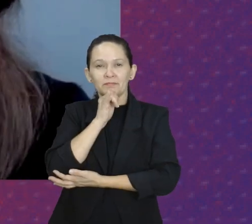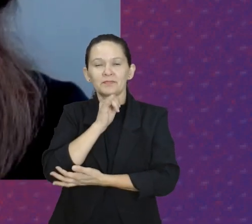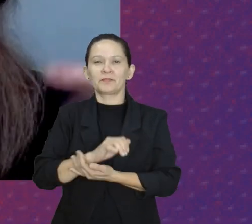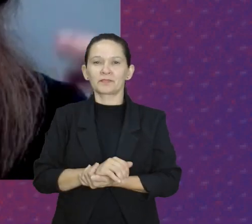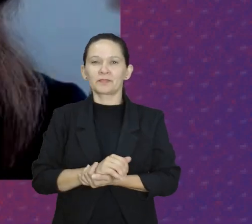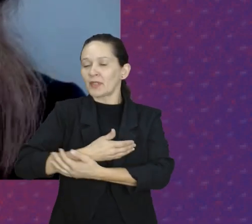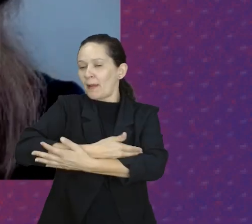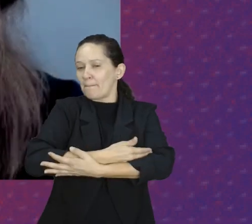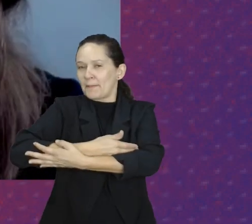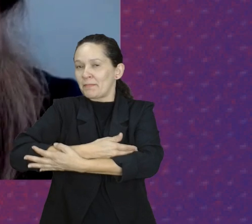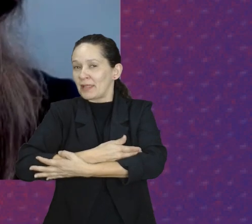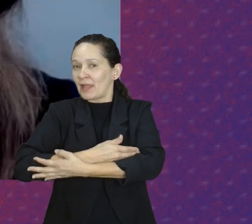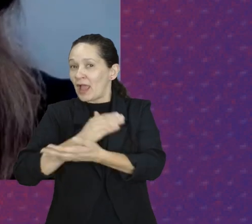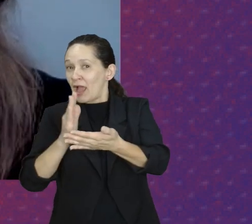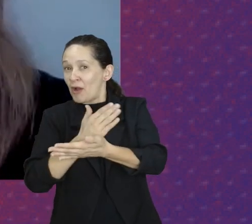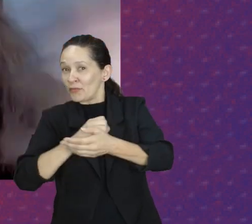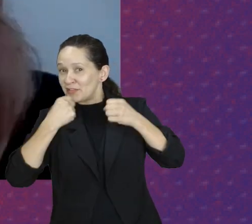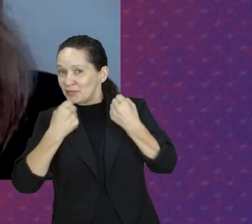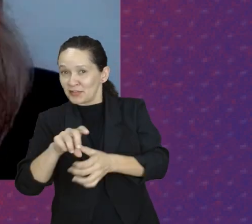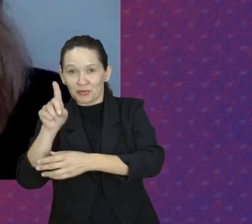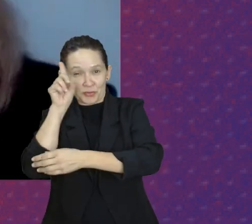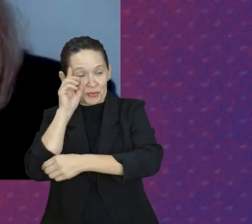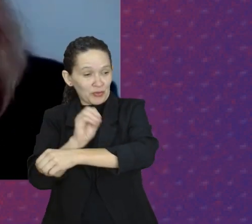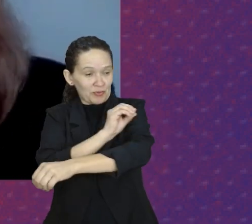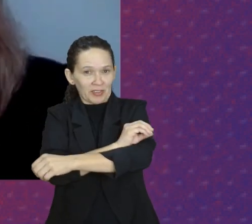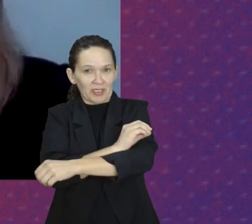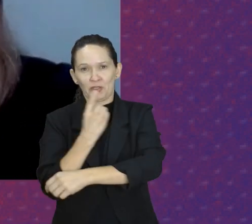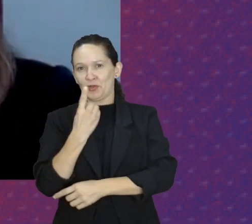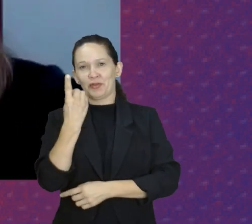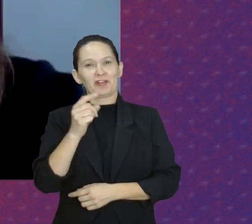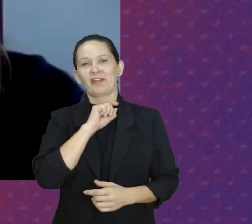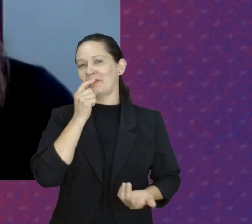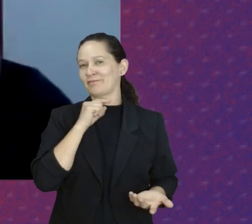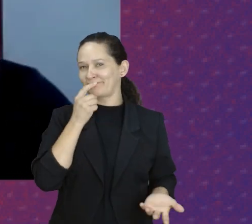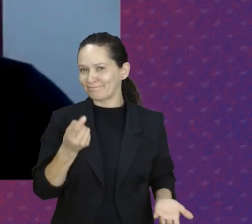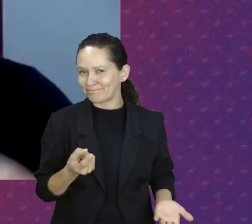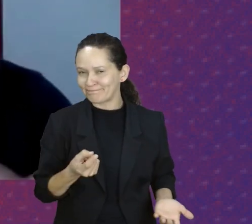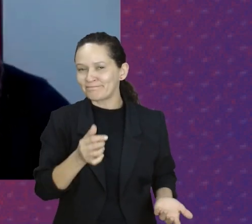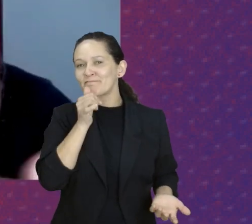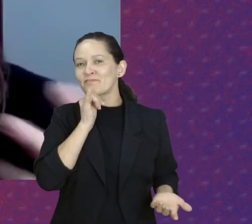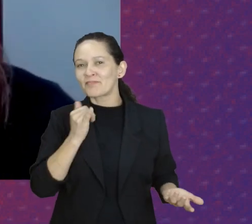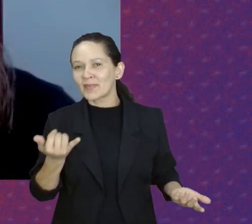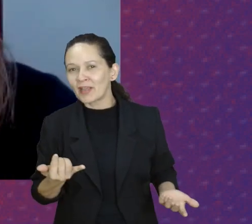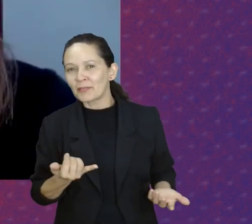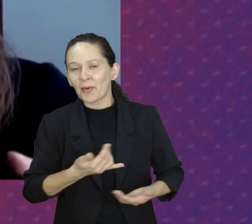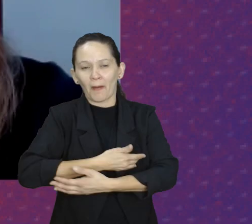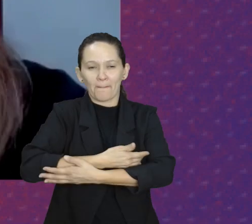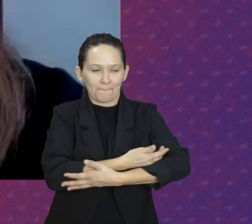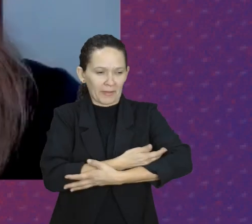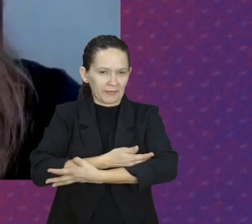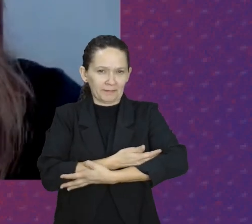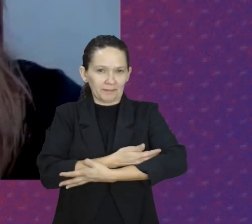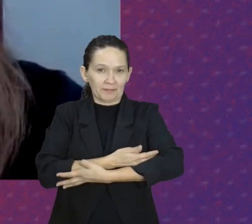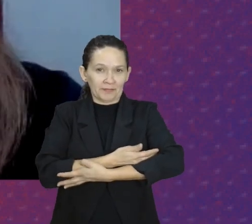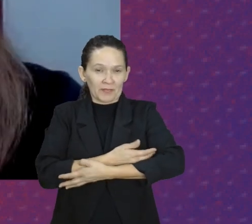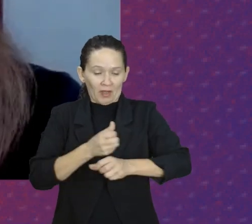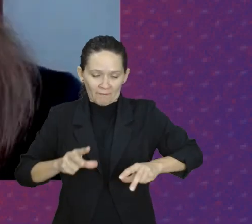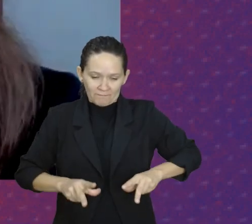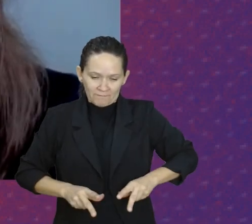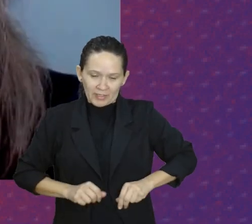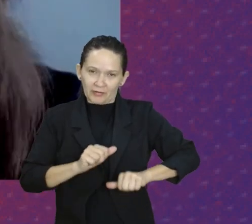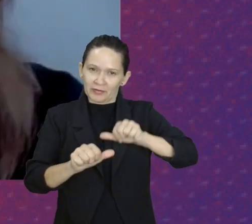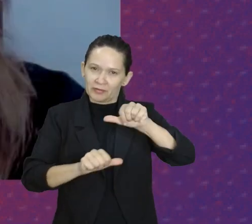esse bebê tem necessidades cotidianas que ele não pode satisfazer sozinho, né? Então, desde trocar